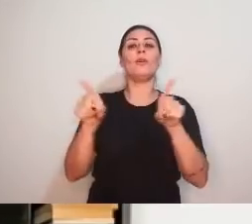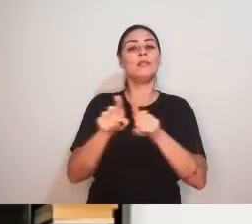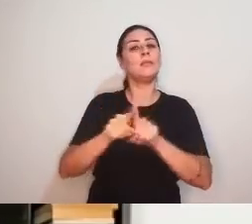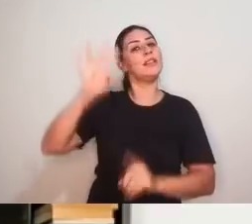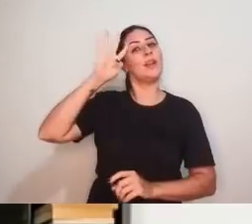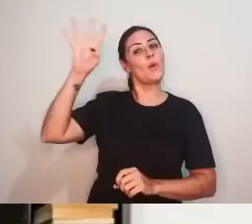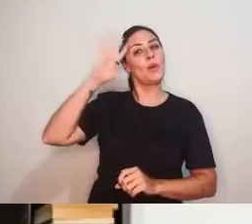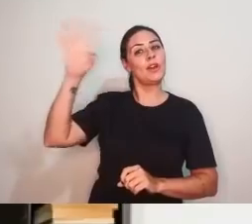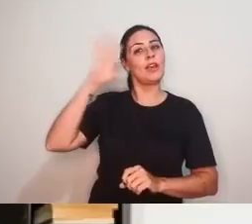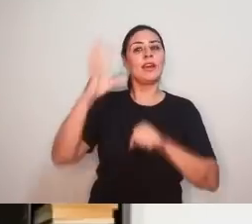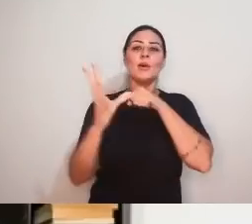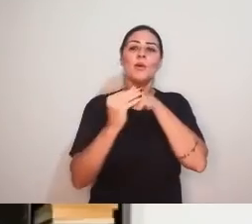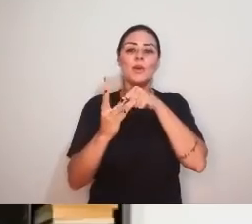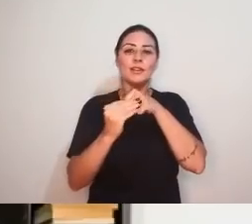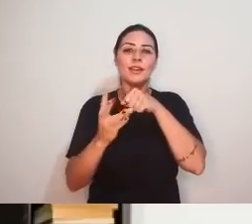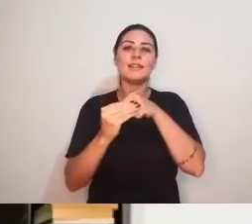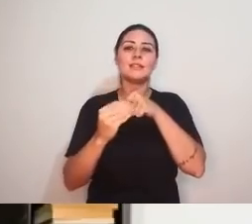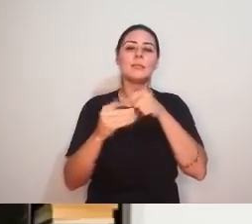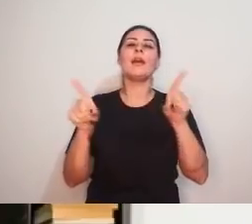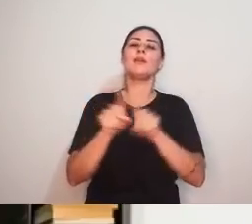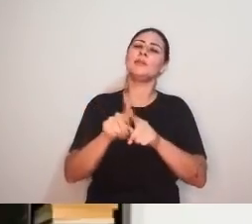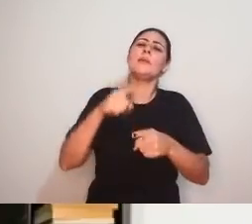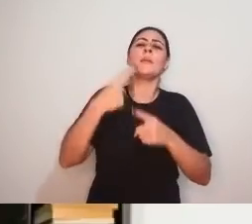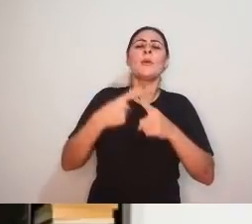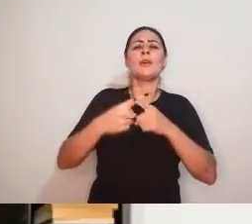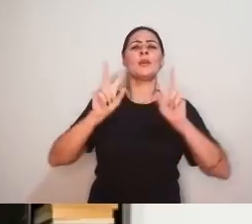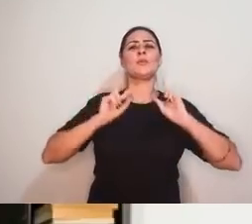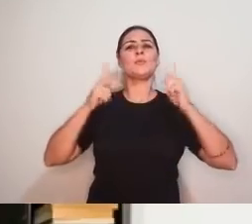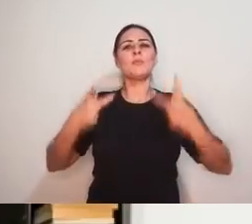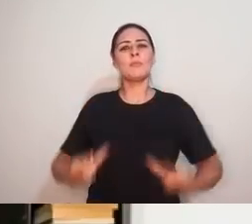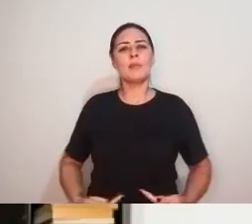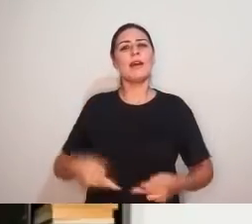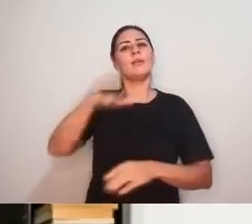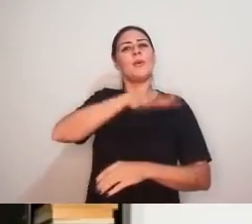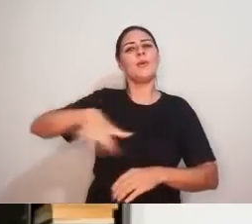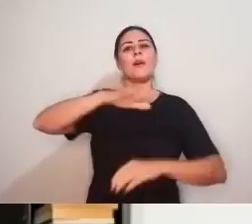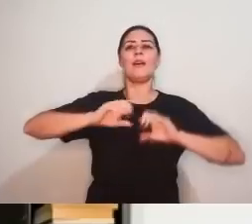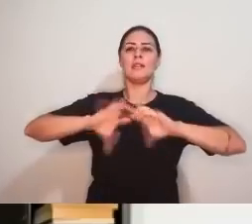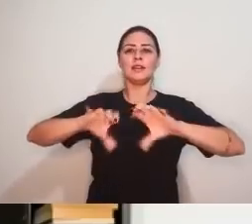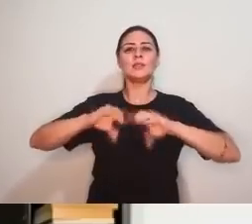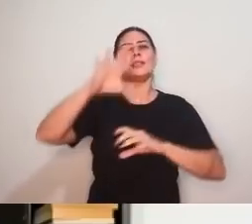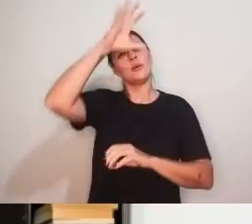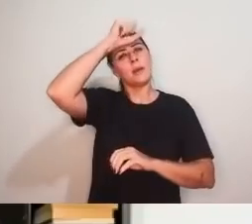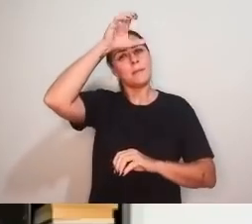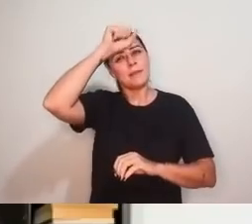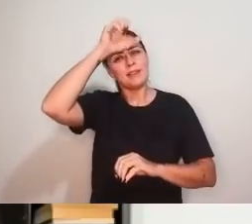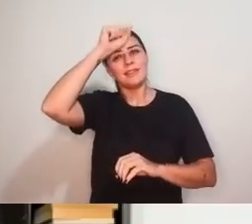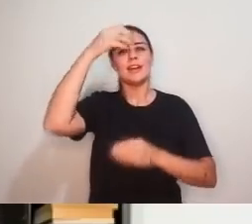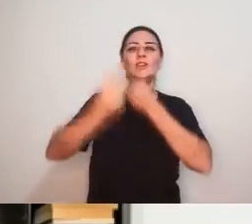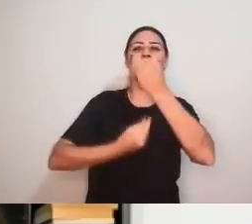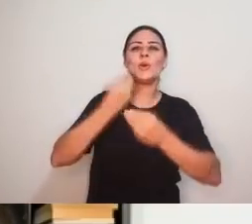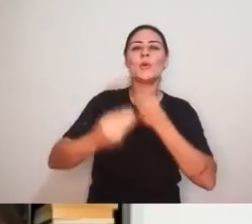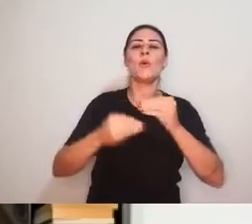da Ideário, Teoria do Conhecimento, Causalidade do Ser Humano, áreas de atuação da educação,